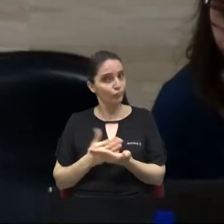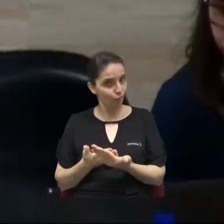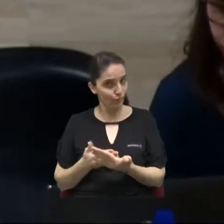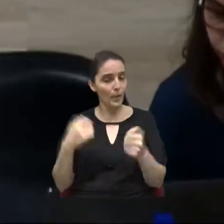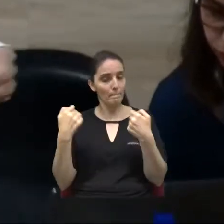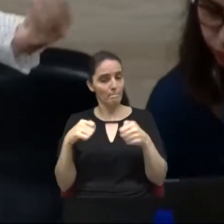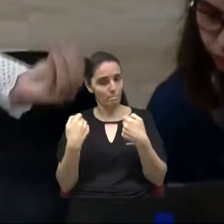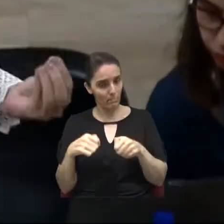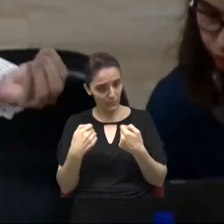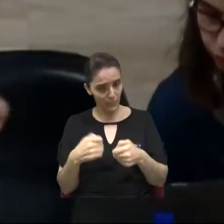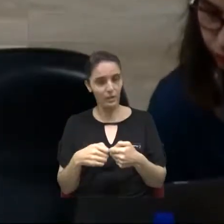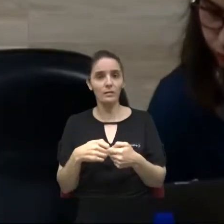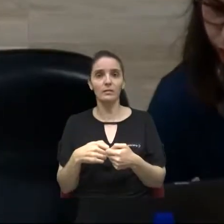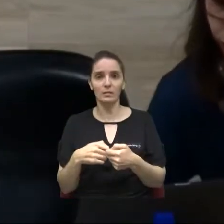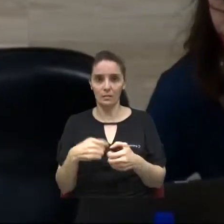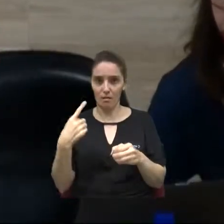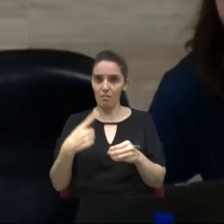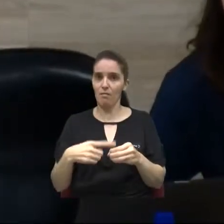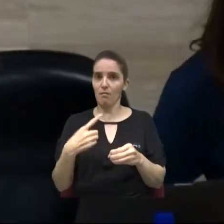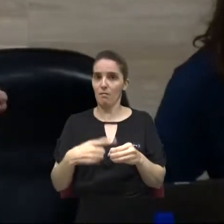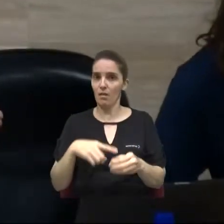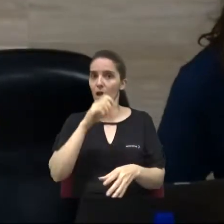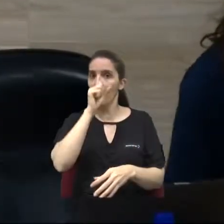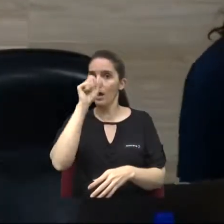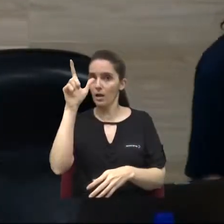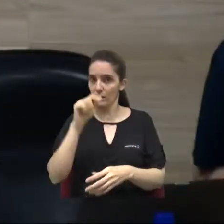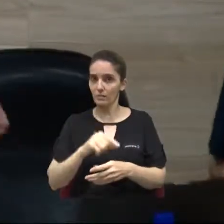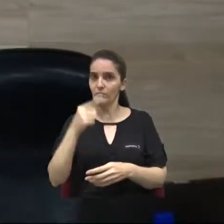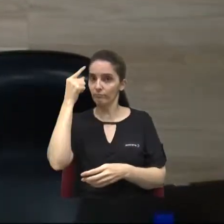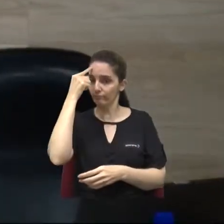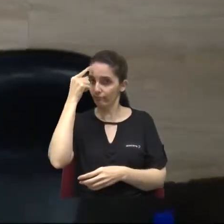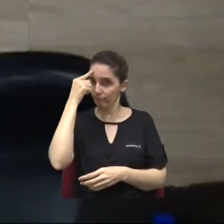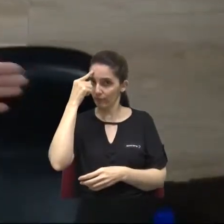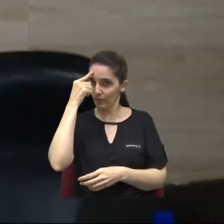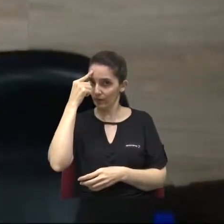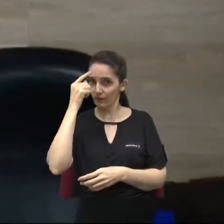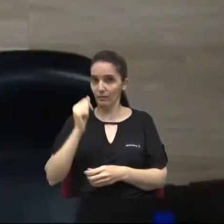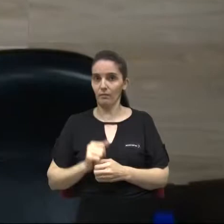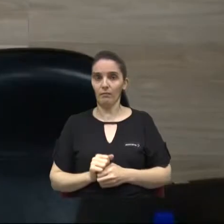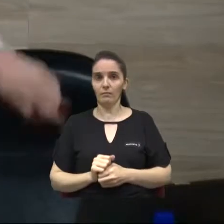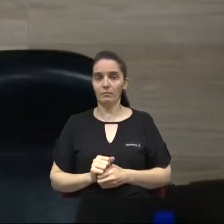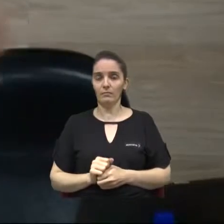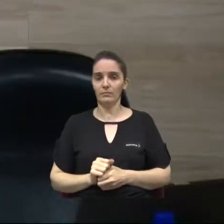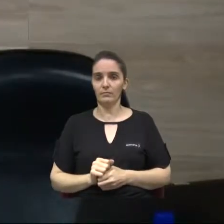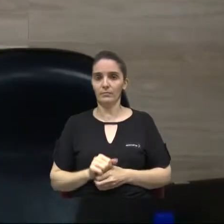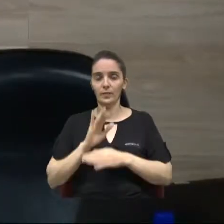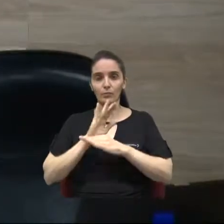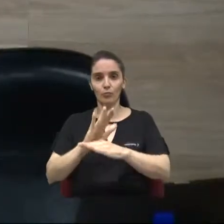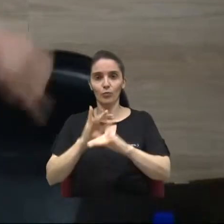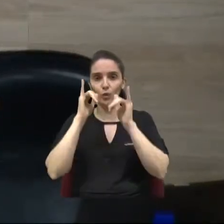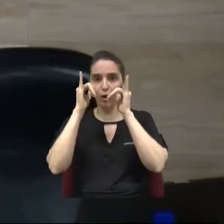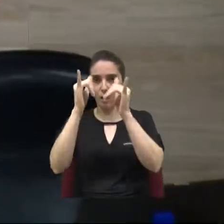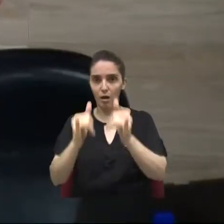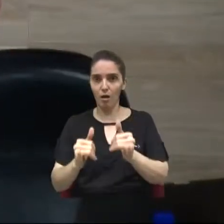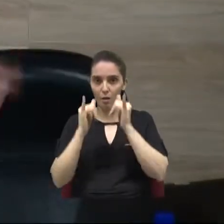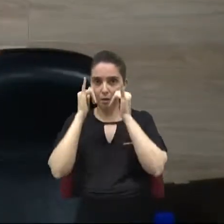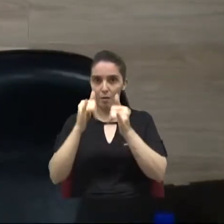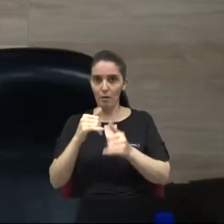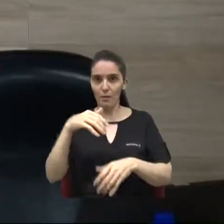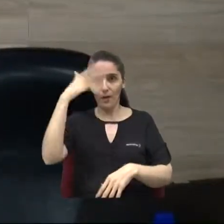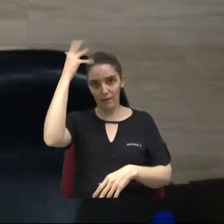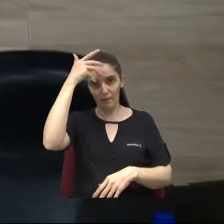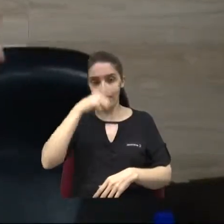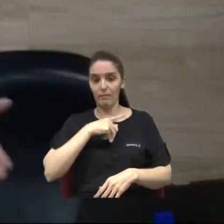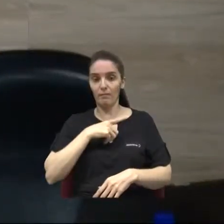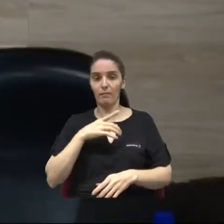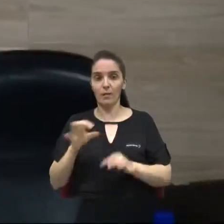deveria ter, na cidade, pensamentos para atender essas campanhas. Aliás, tem um projeto que está para vir,